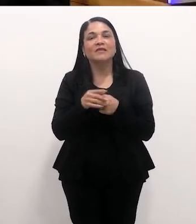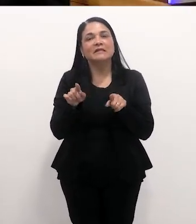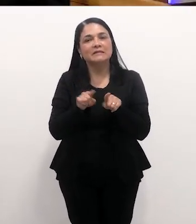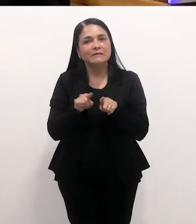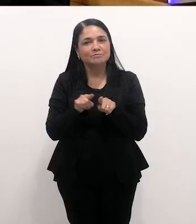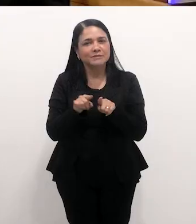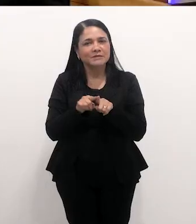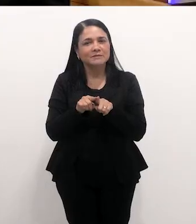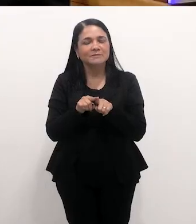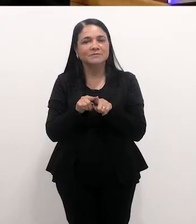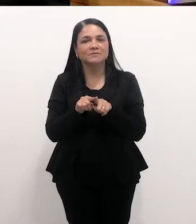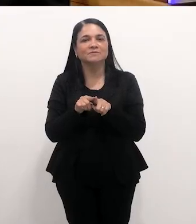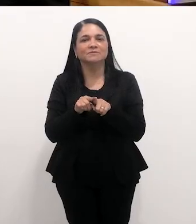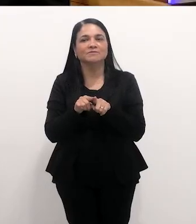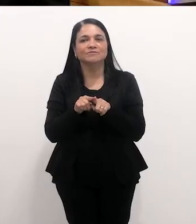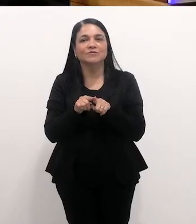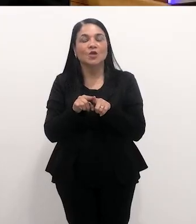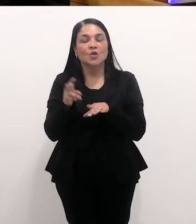Mas também